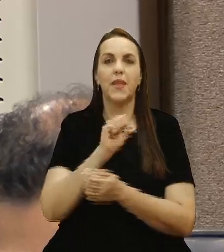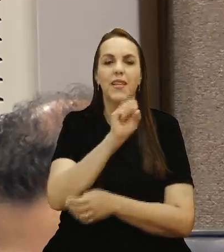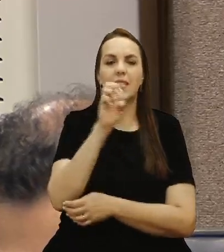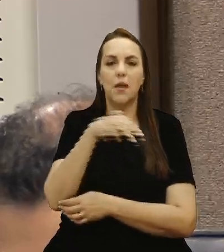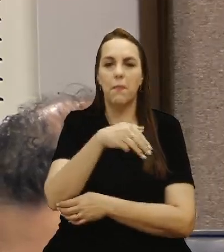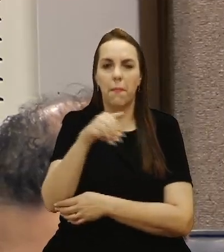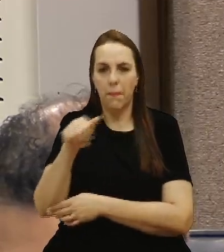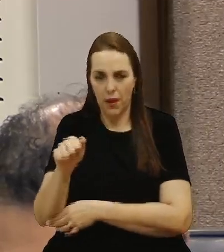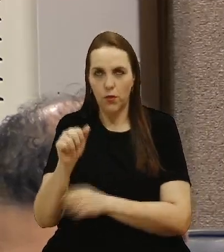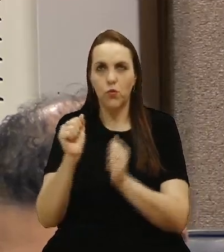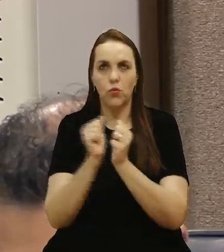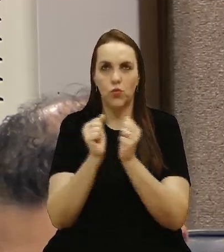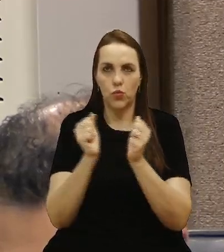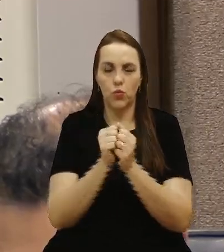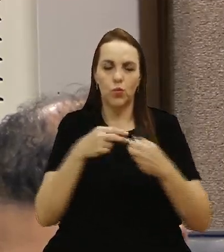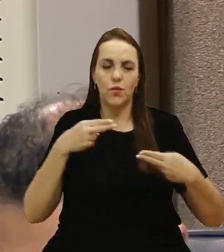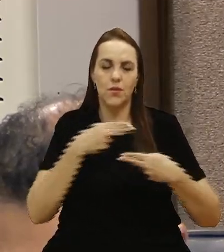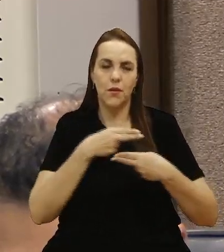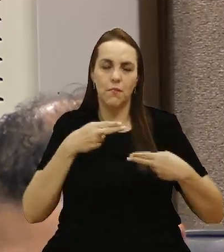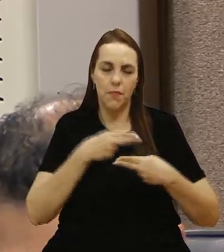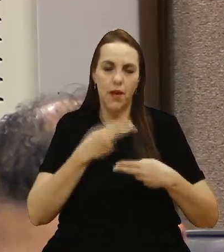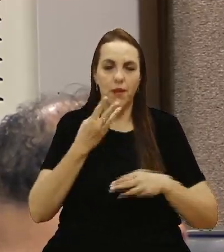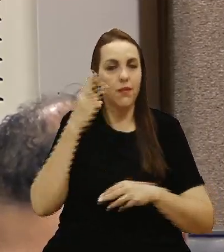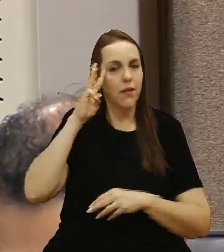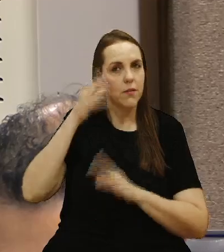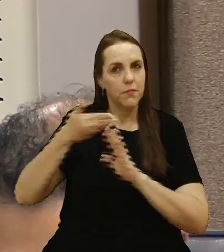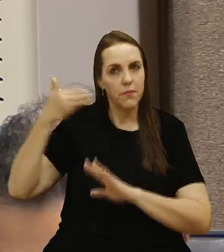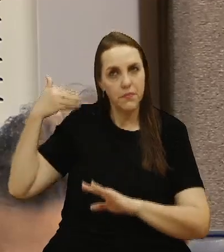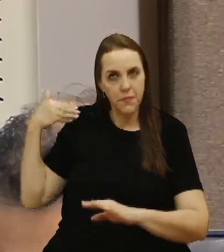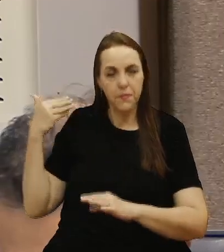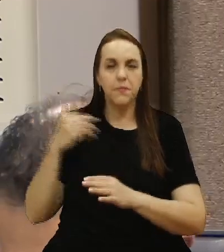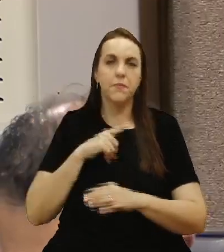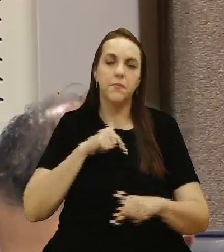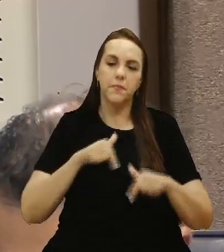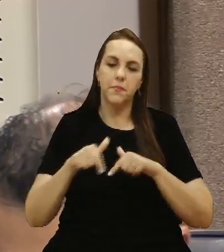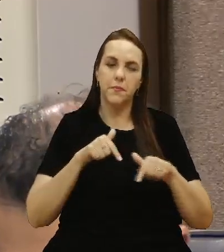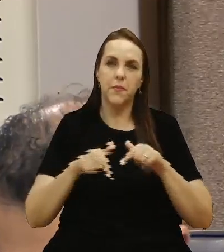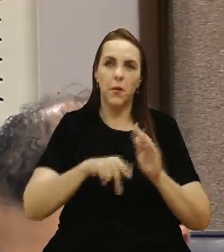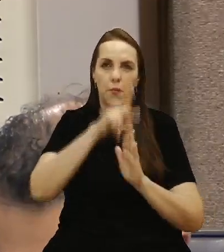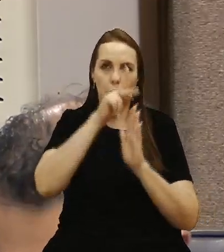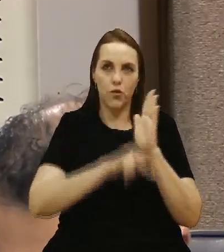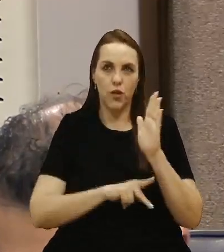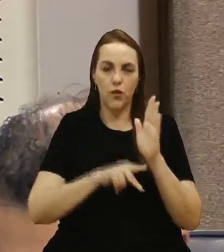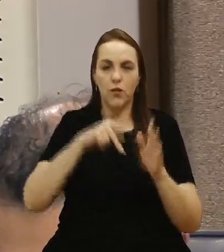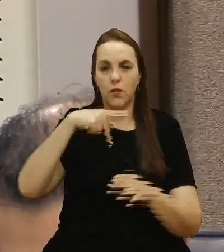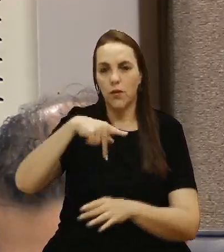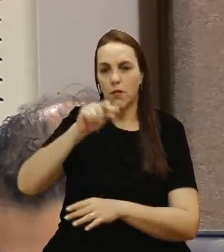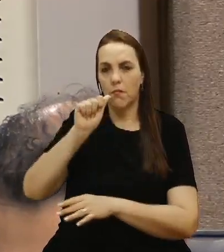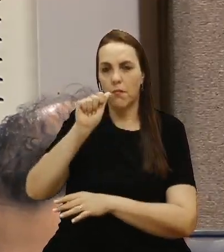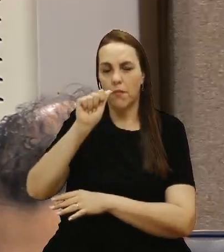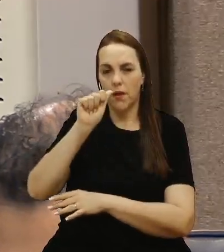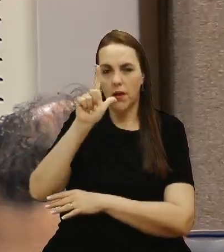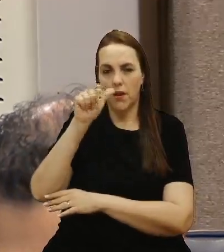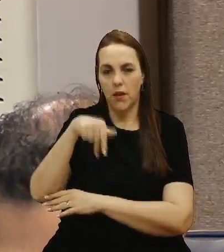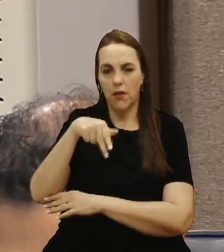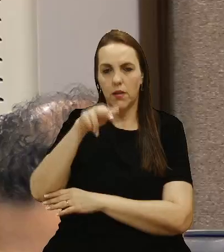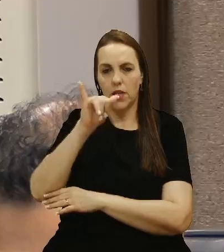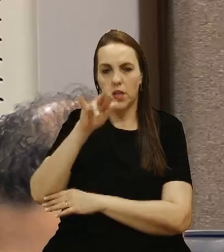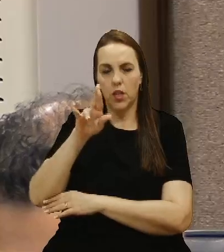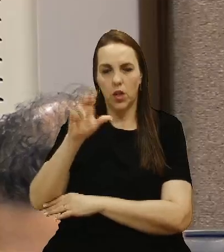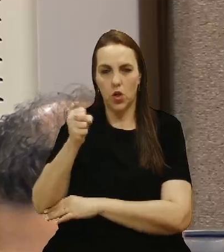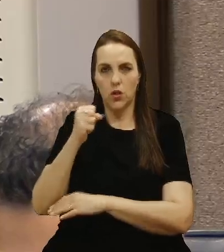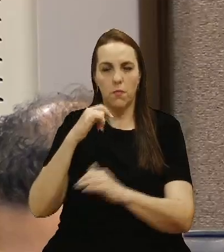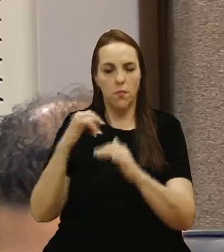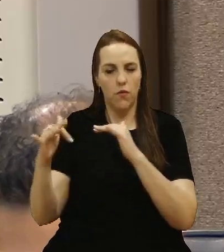juntamente com o SEBRAE. Na última terça-feira teve uma reunião, trabalho, né, lá do projeto Palanquinhos em Movimento, lá na Mulada,